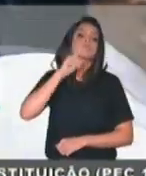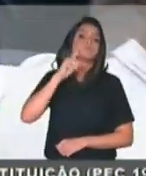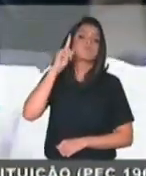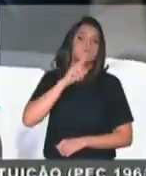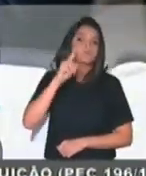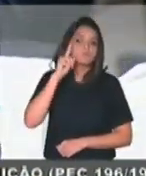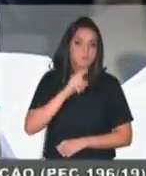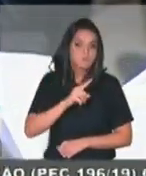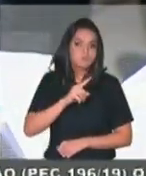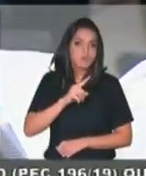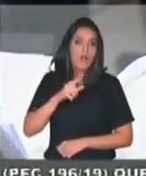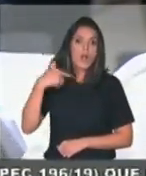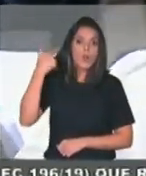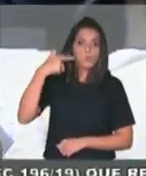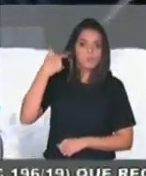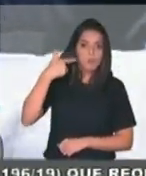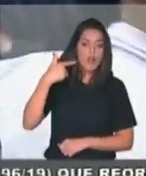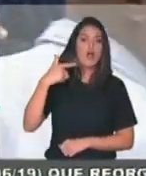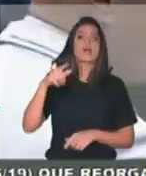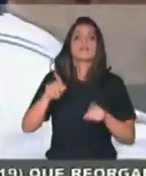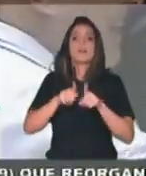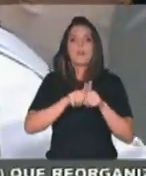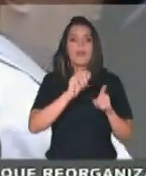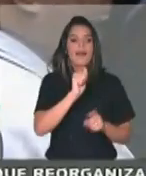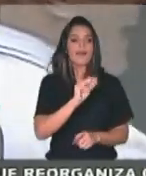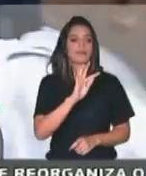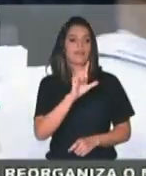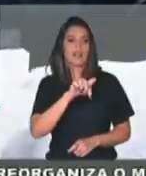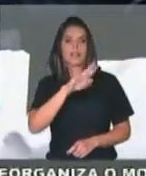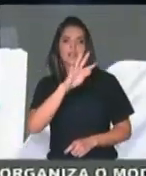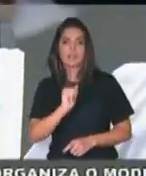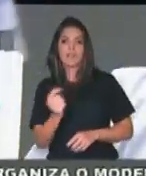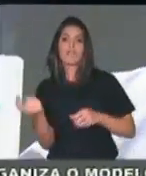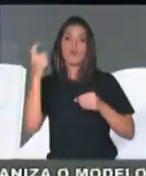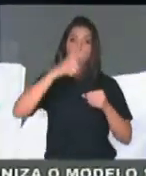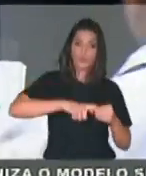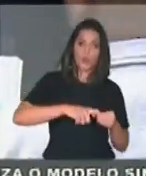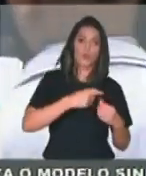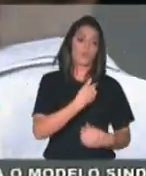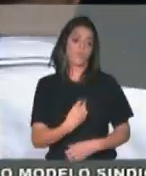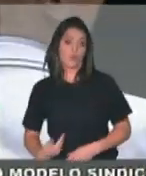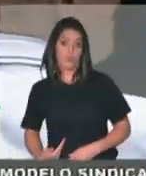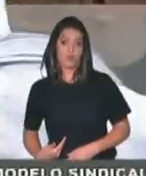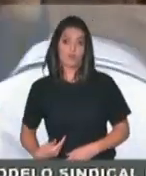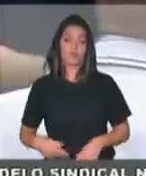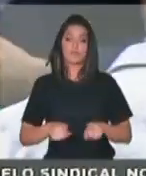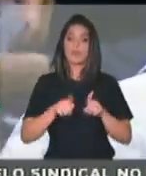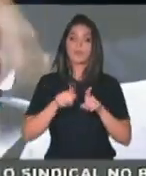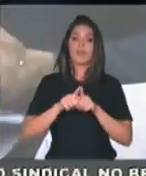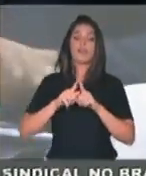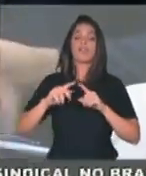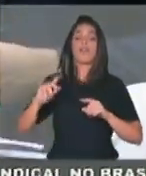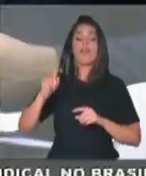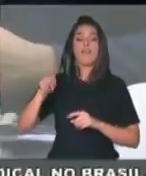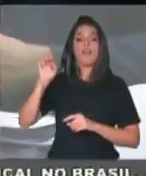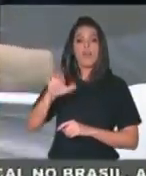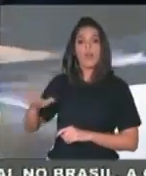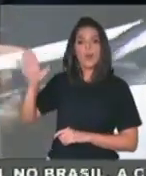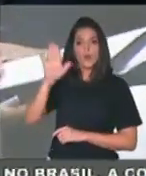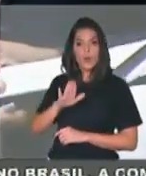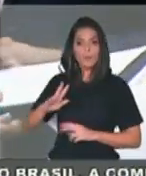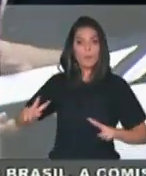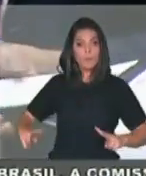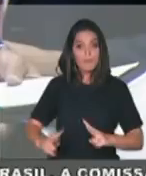Atlanta reestatizaram o saneamento. Na Europa, Paris, Berlim, Budapeste,